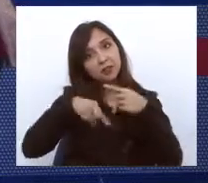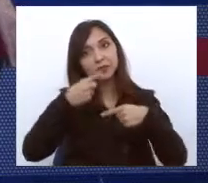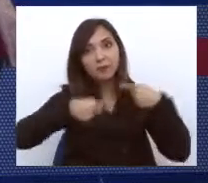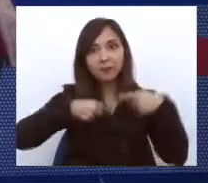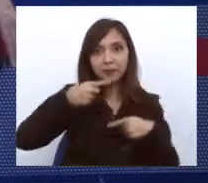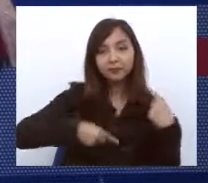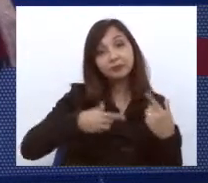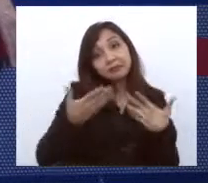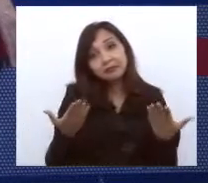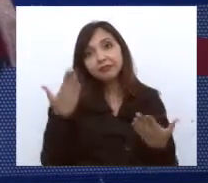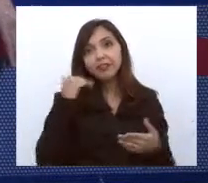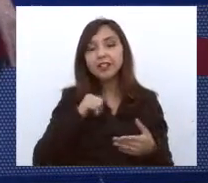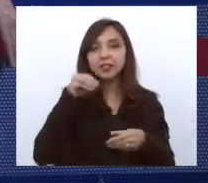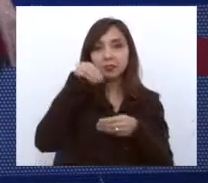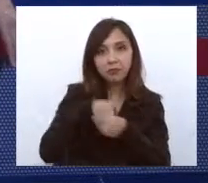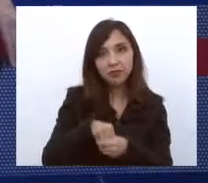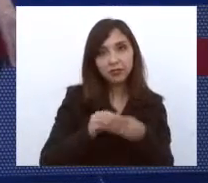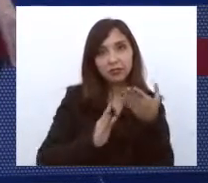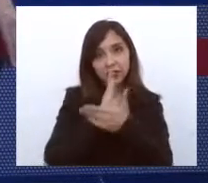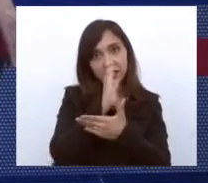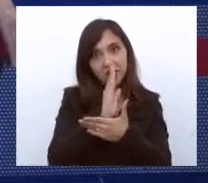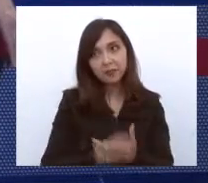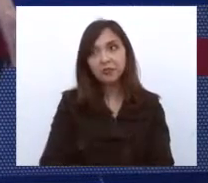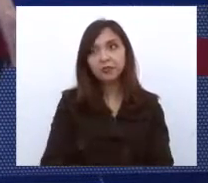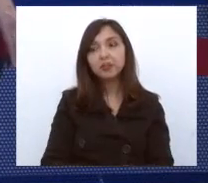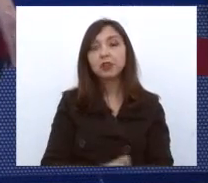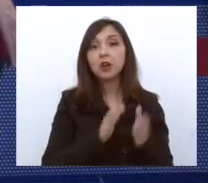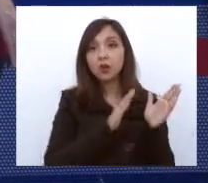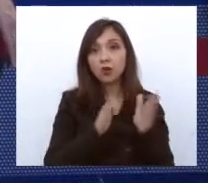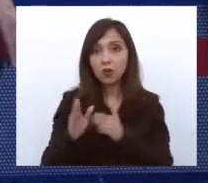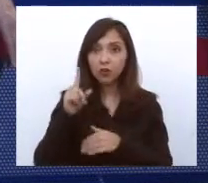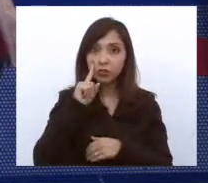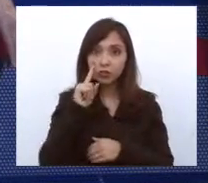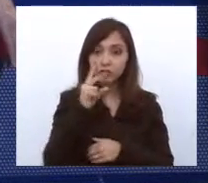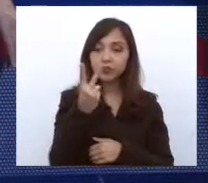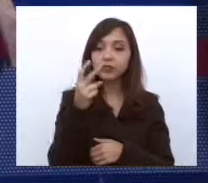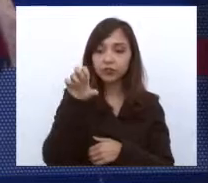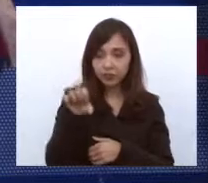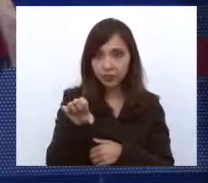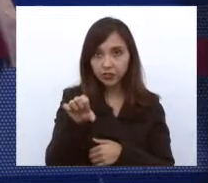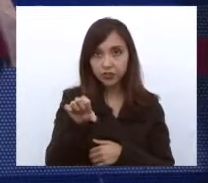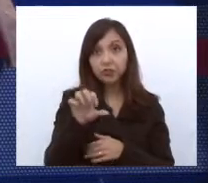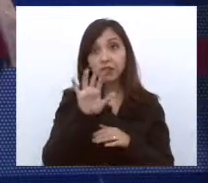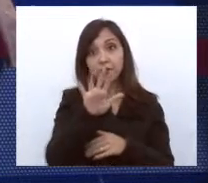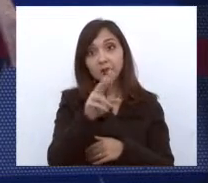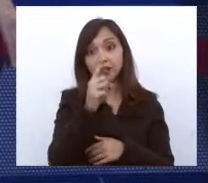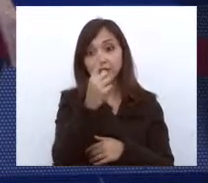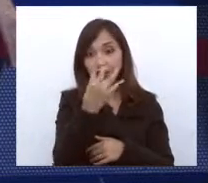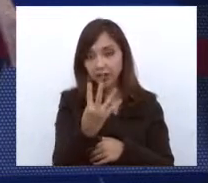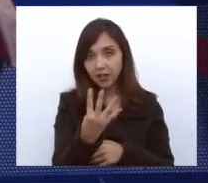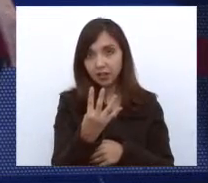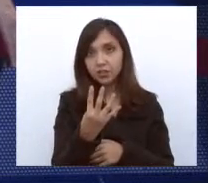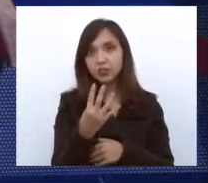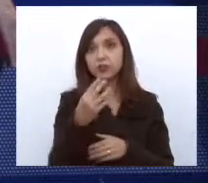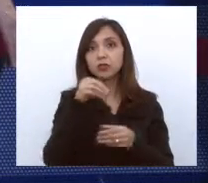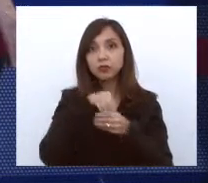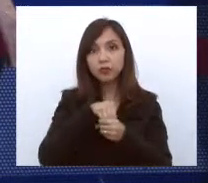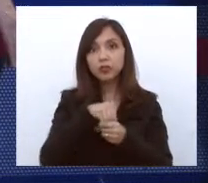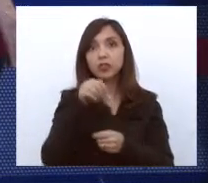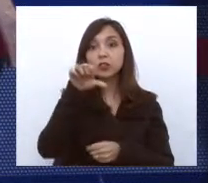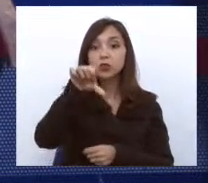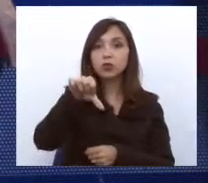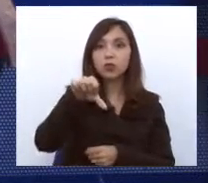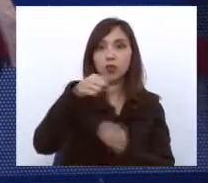quem sabe, sim, aí ser votado e ser aprovado. Já na ordem do dia, que tinha 29 itens, mas 14 aptos à votação, foram votados